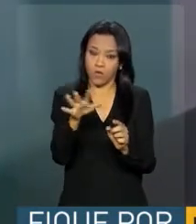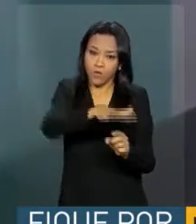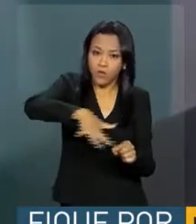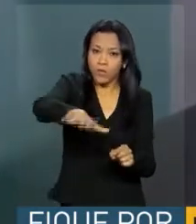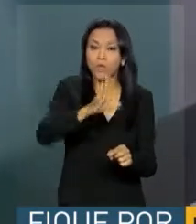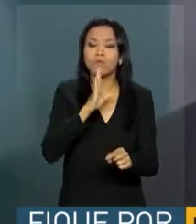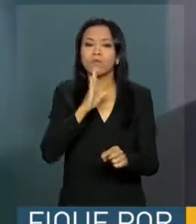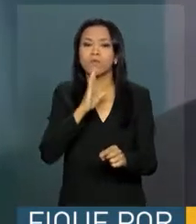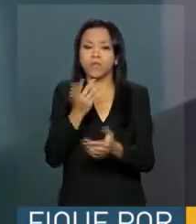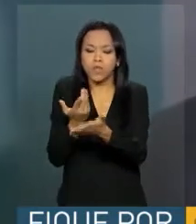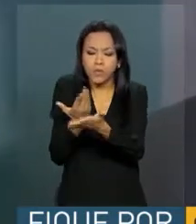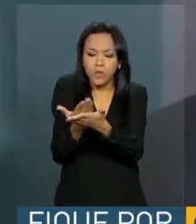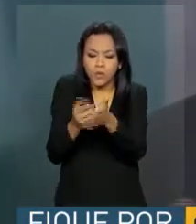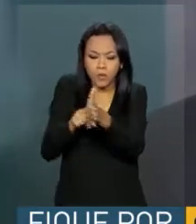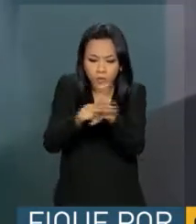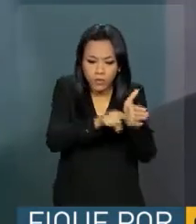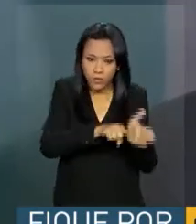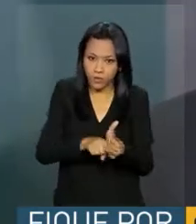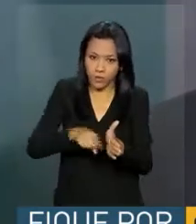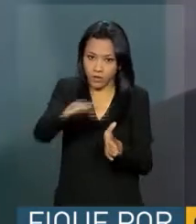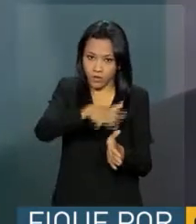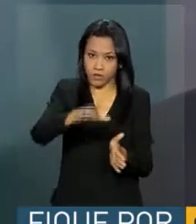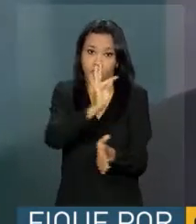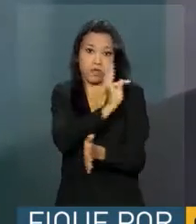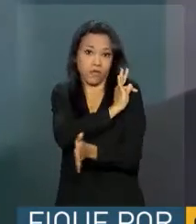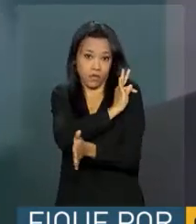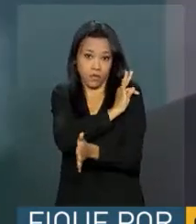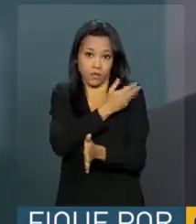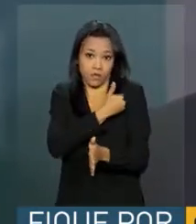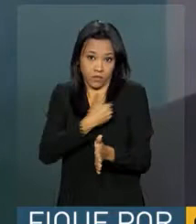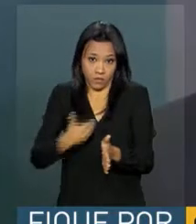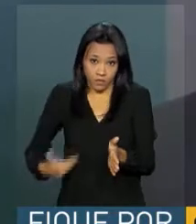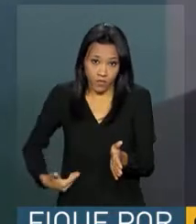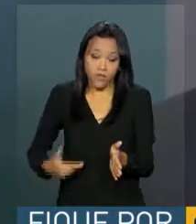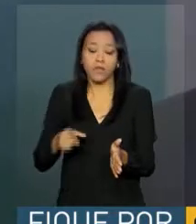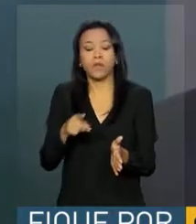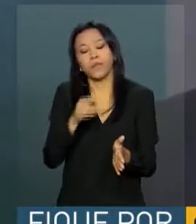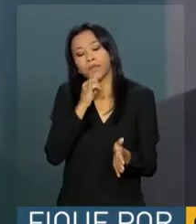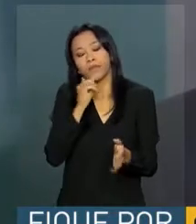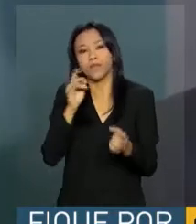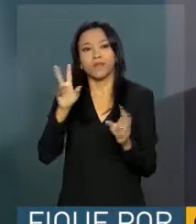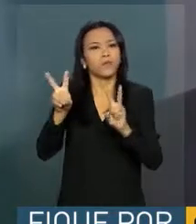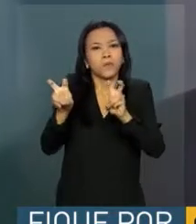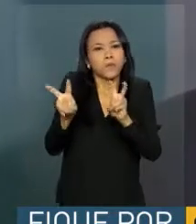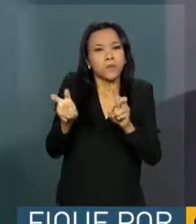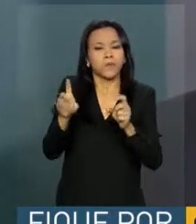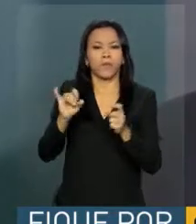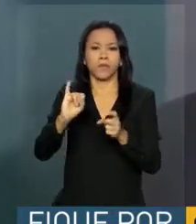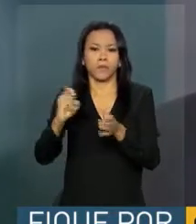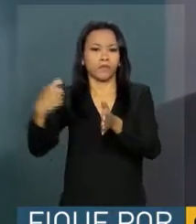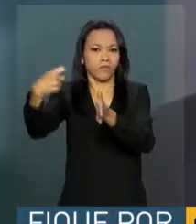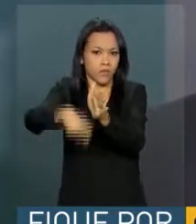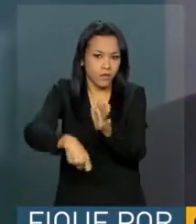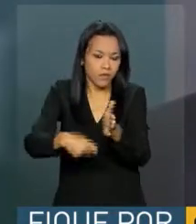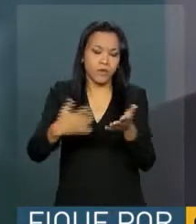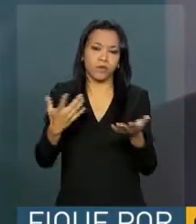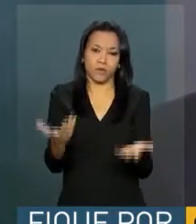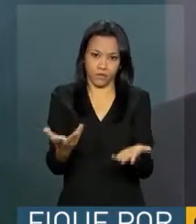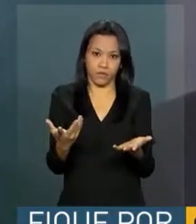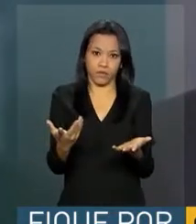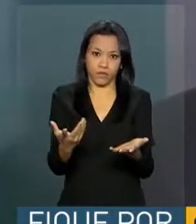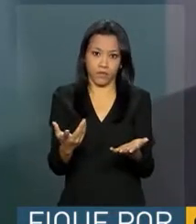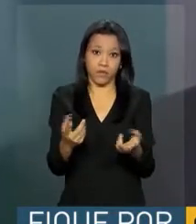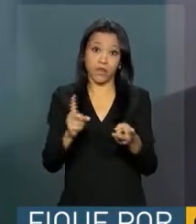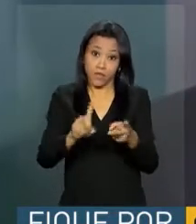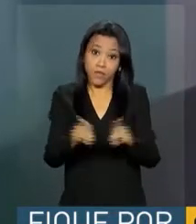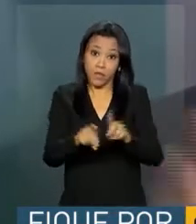governo estudos, né, diversos sobre impostos, sobre, inclusive, imposto